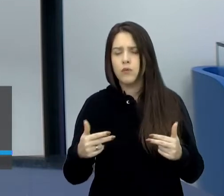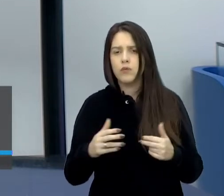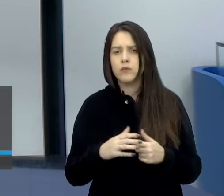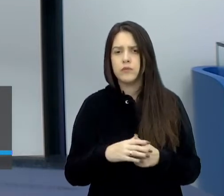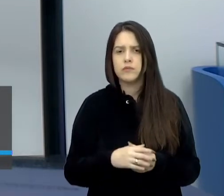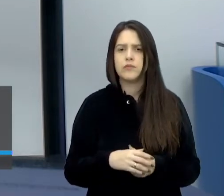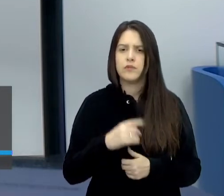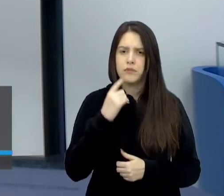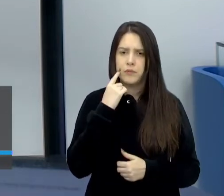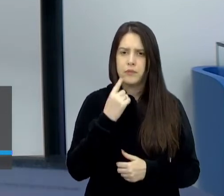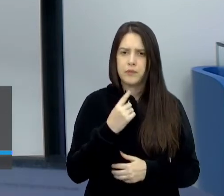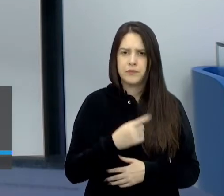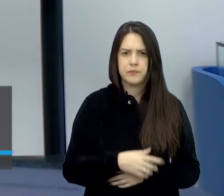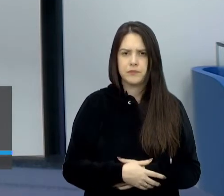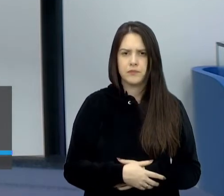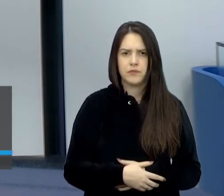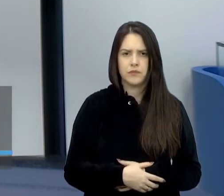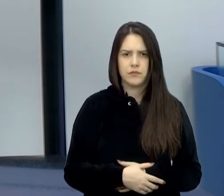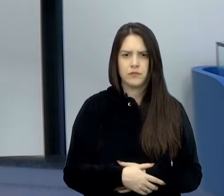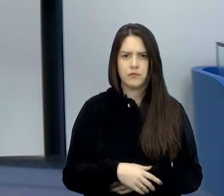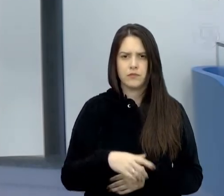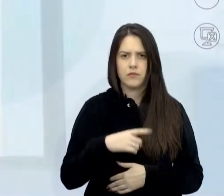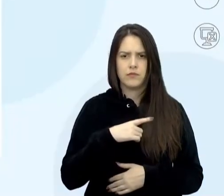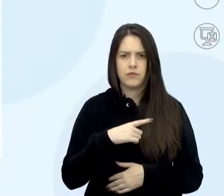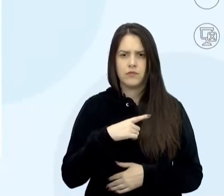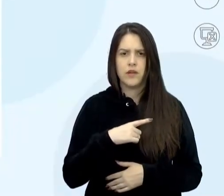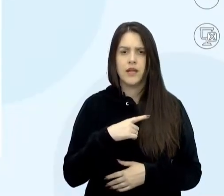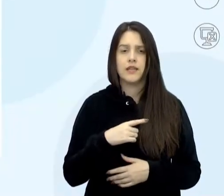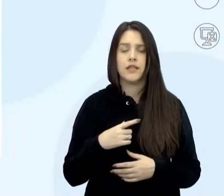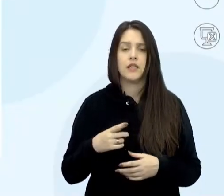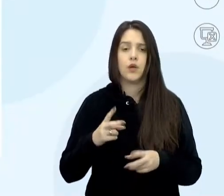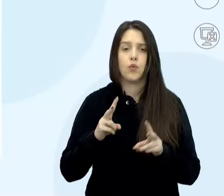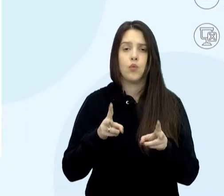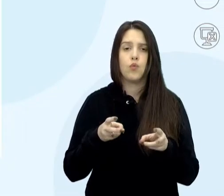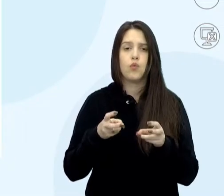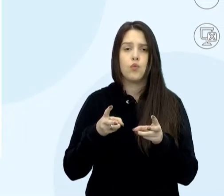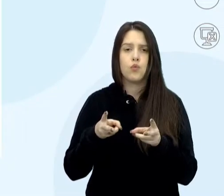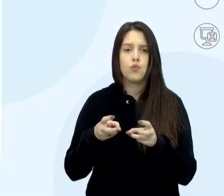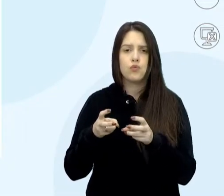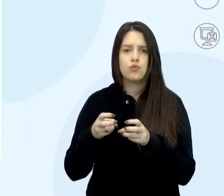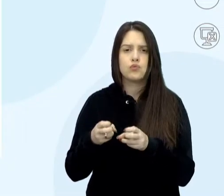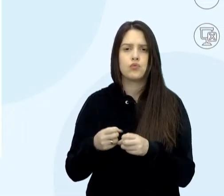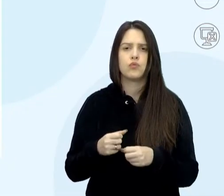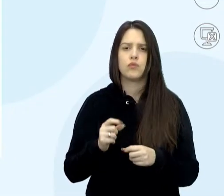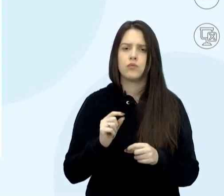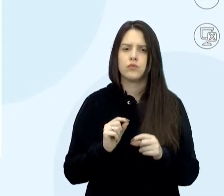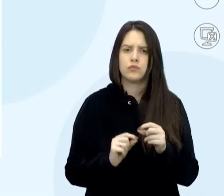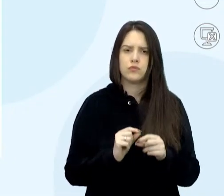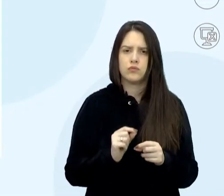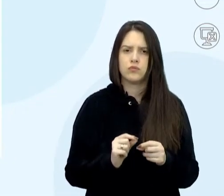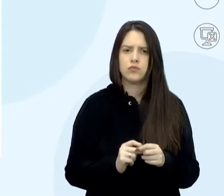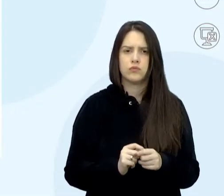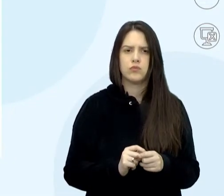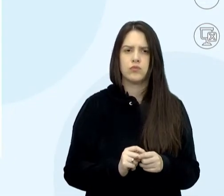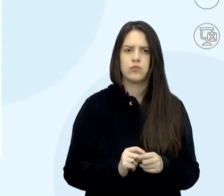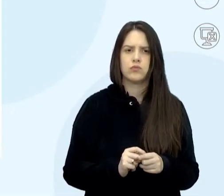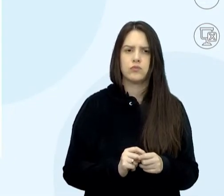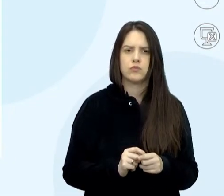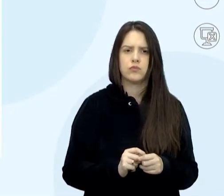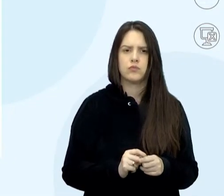Então vamos lá. Então aqui é uma conta de consumo, né? Então vou apresentar aí como se lê uma conta de